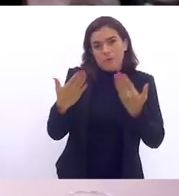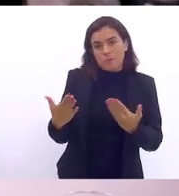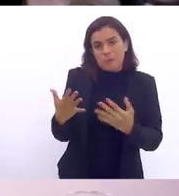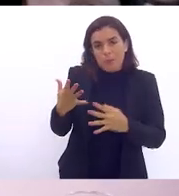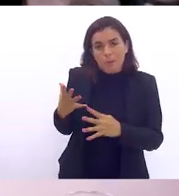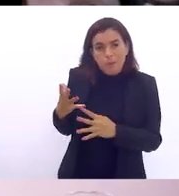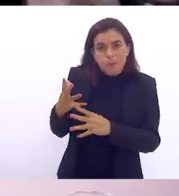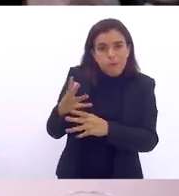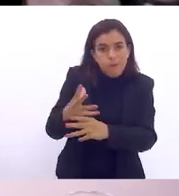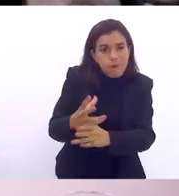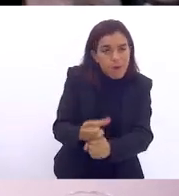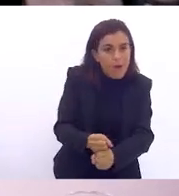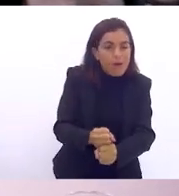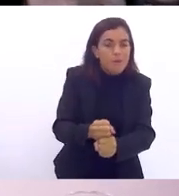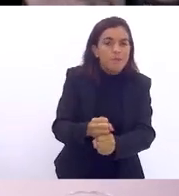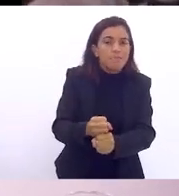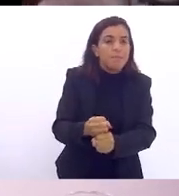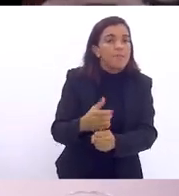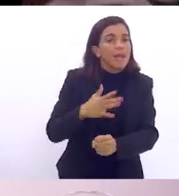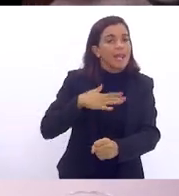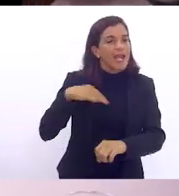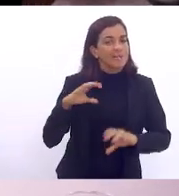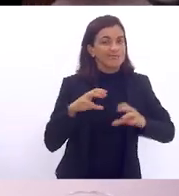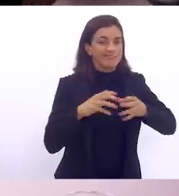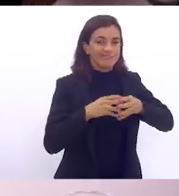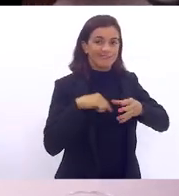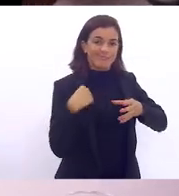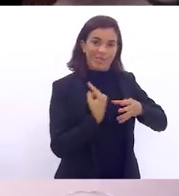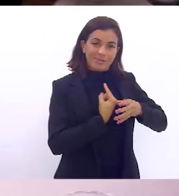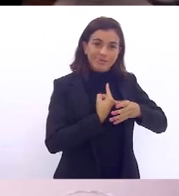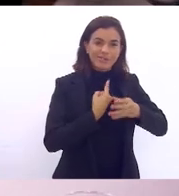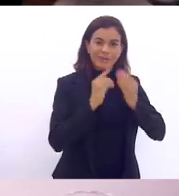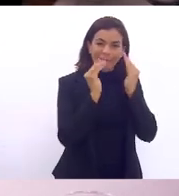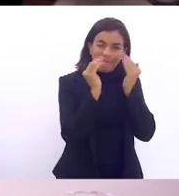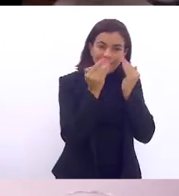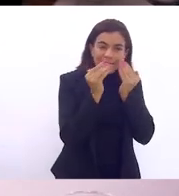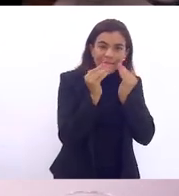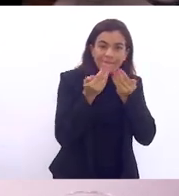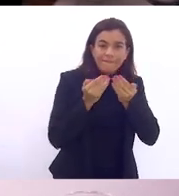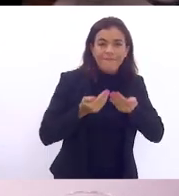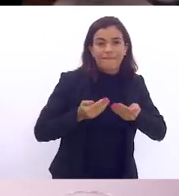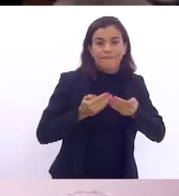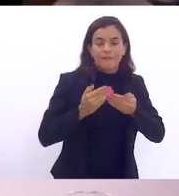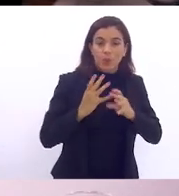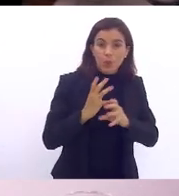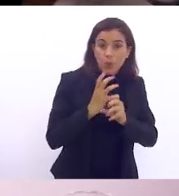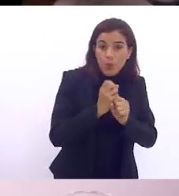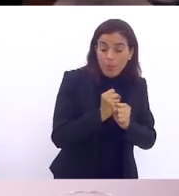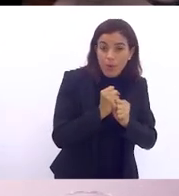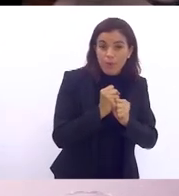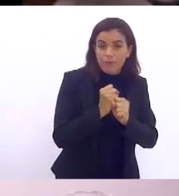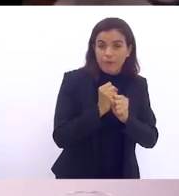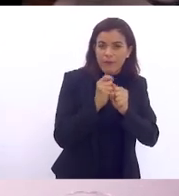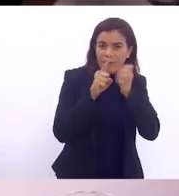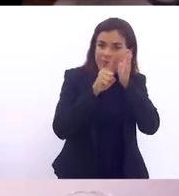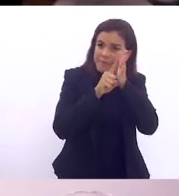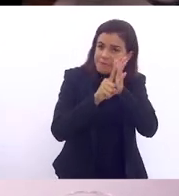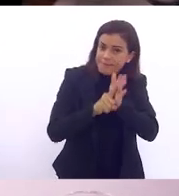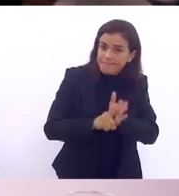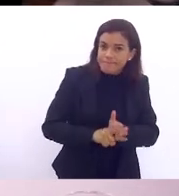números para que nós possamos analisar os grandes números e e e verificar de